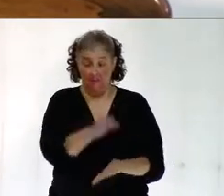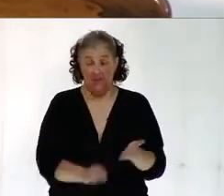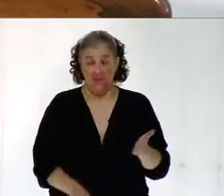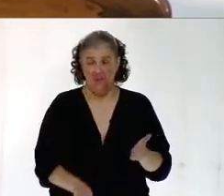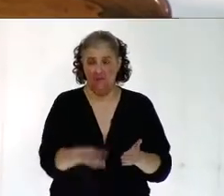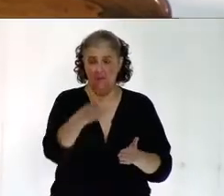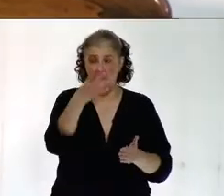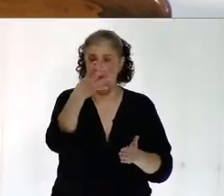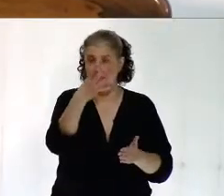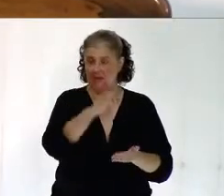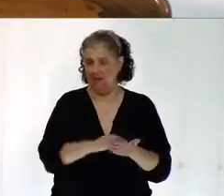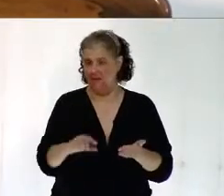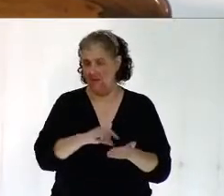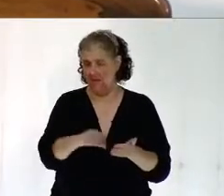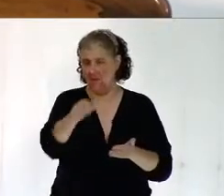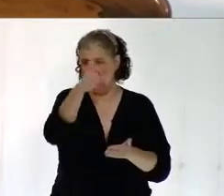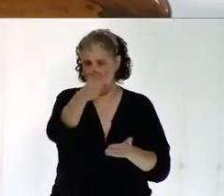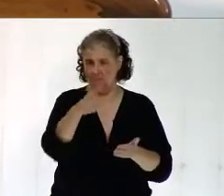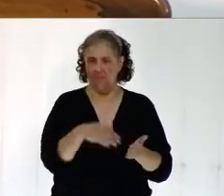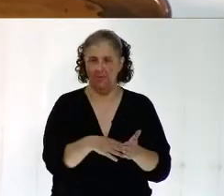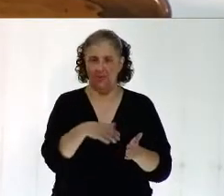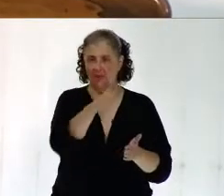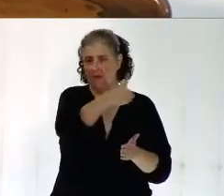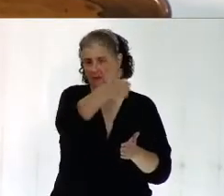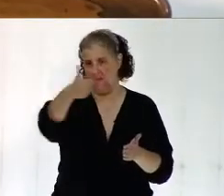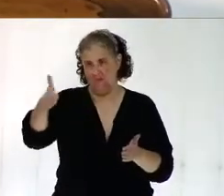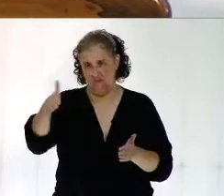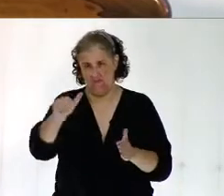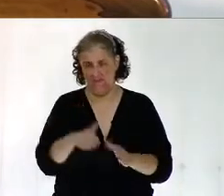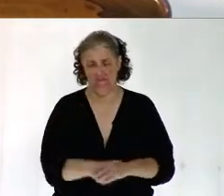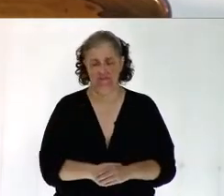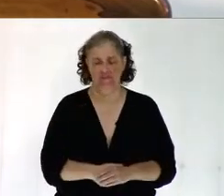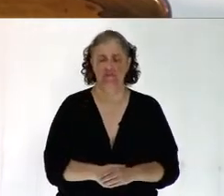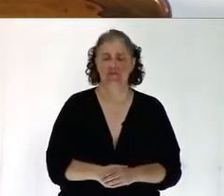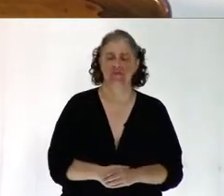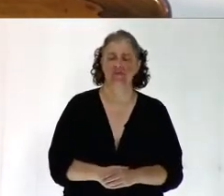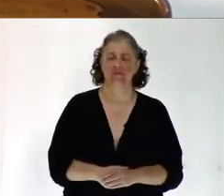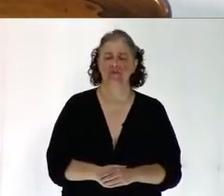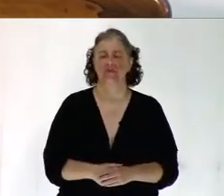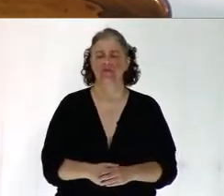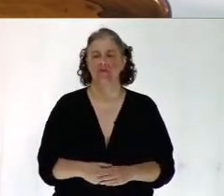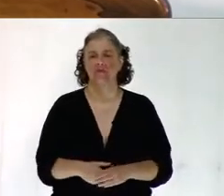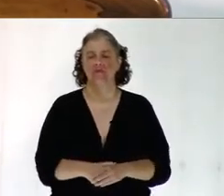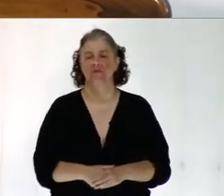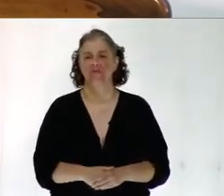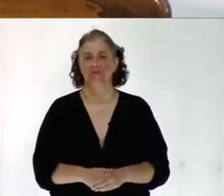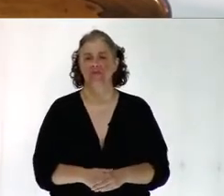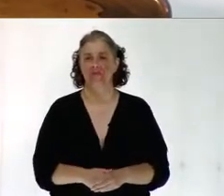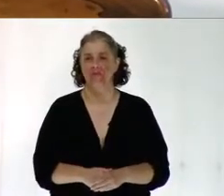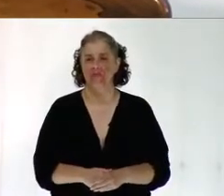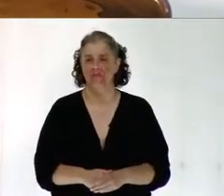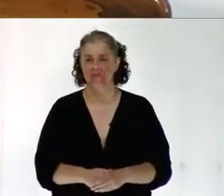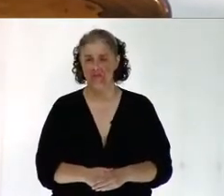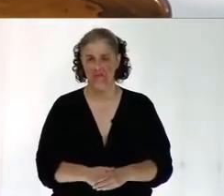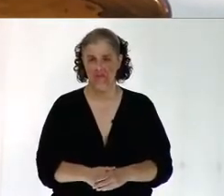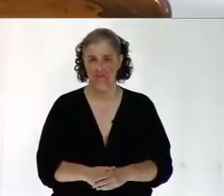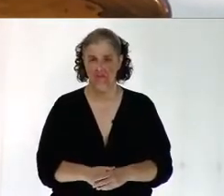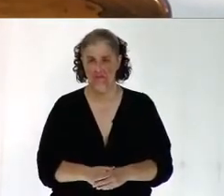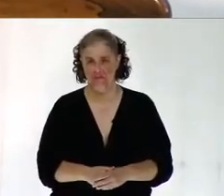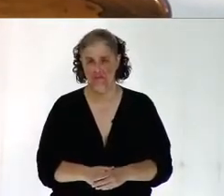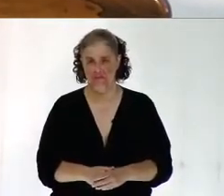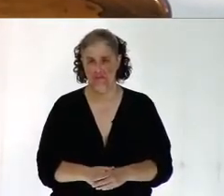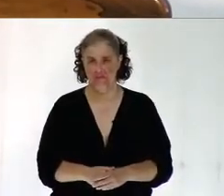1 a 11 mateus capítulo 4 versículo 1 ao 11 que